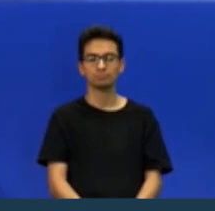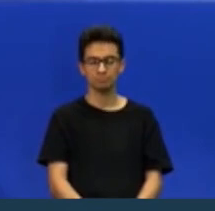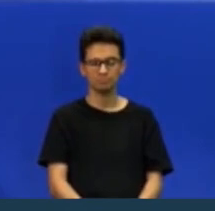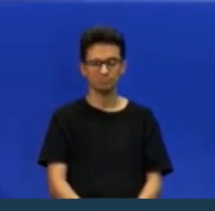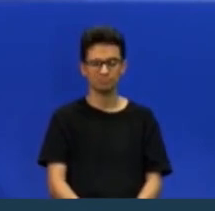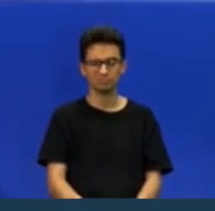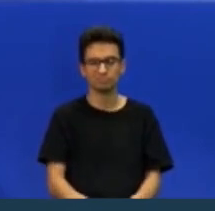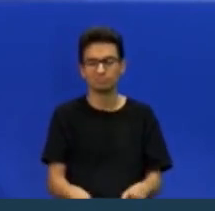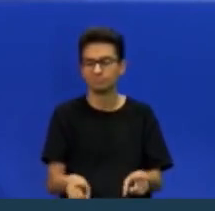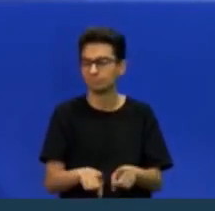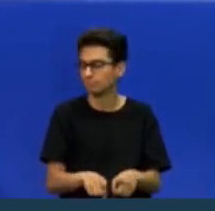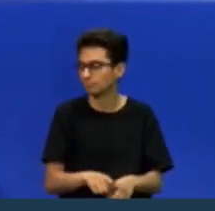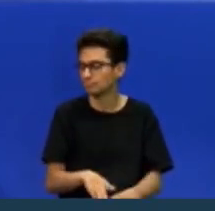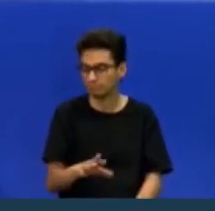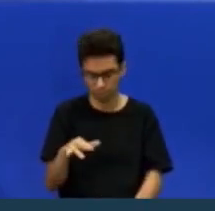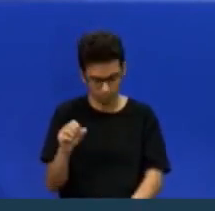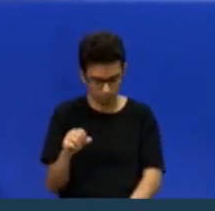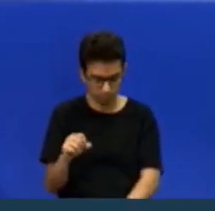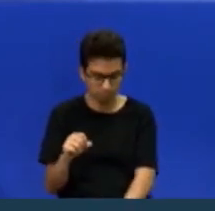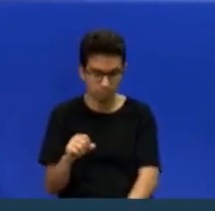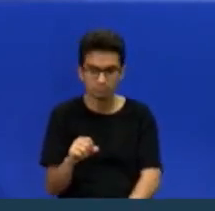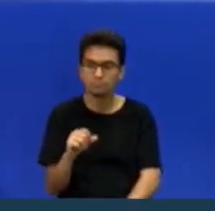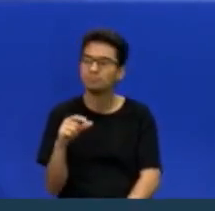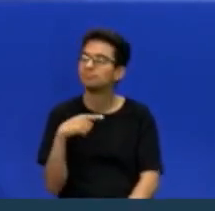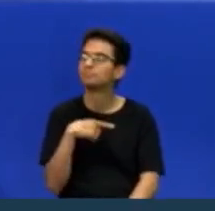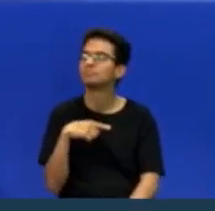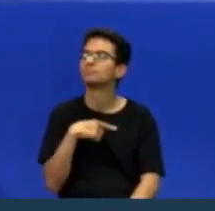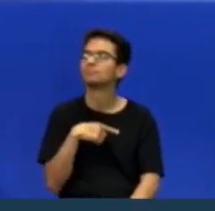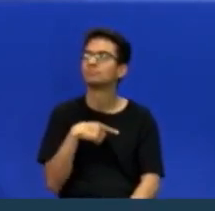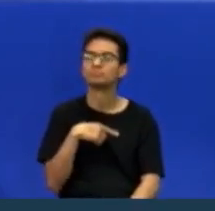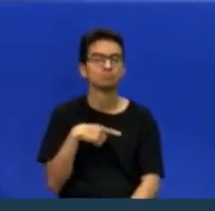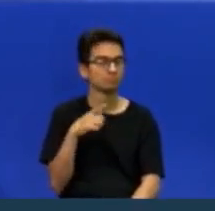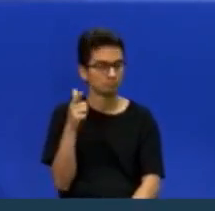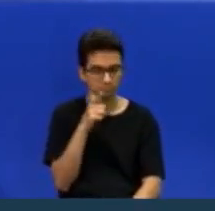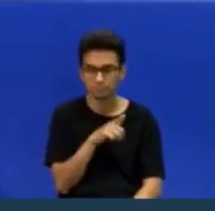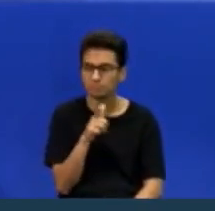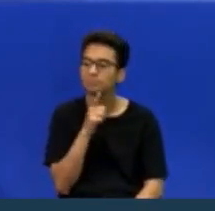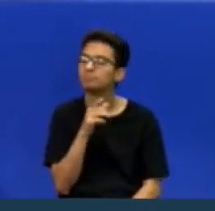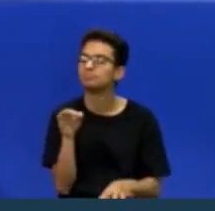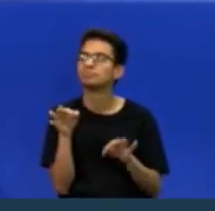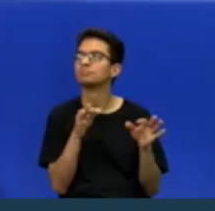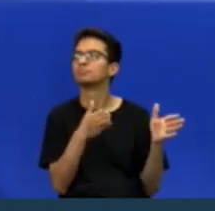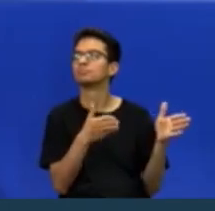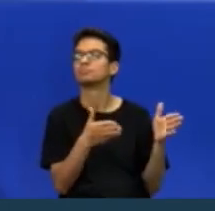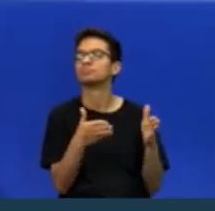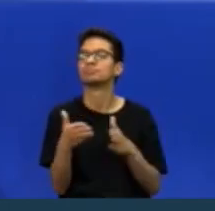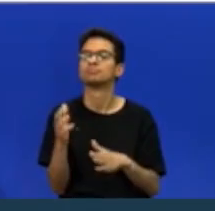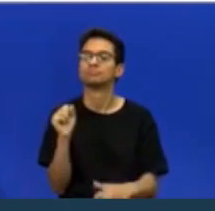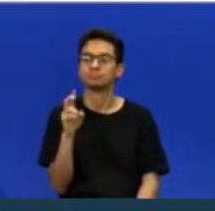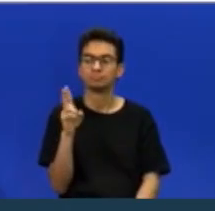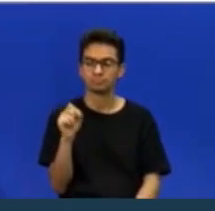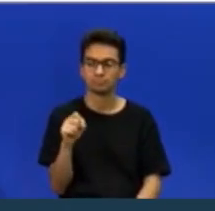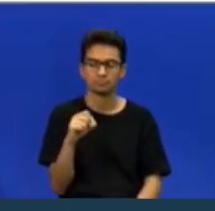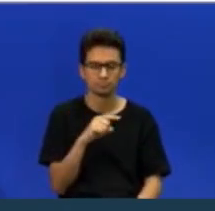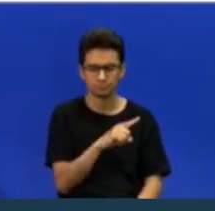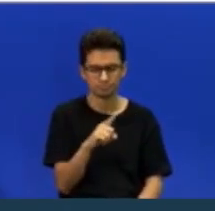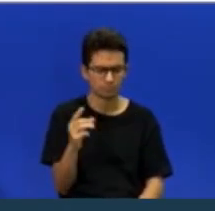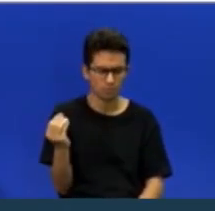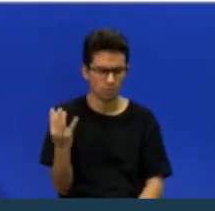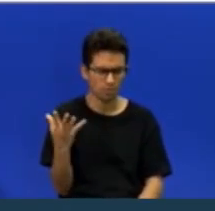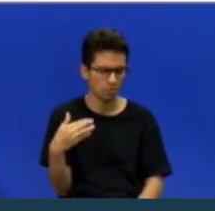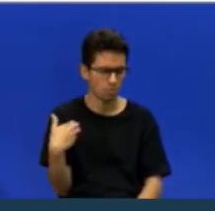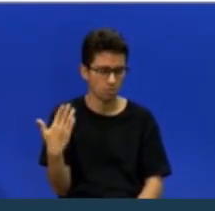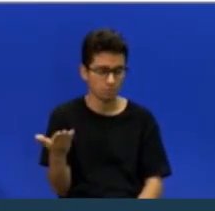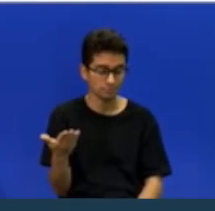Além dos princípios doutrinários, existem os princípios organizativos do SUS, né? Esses princípios são